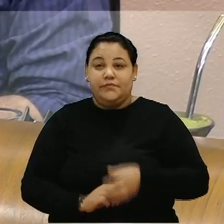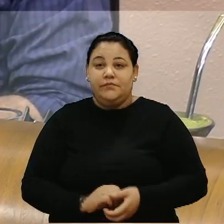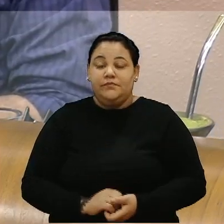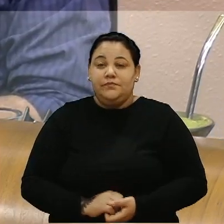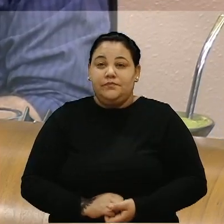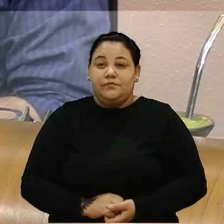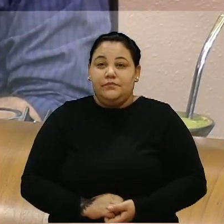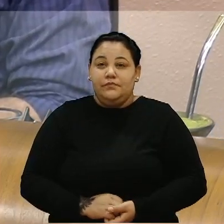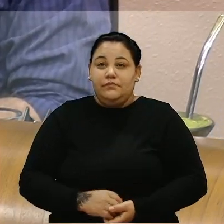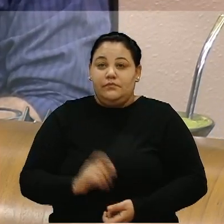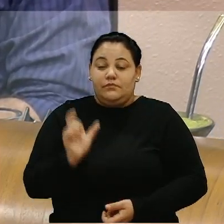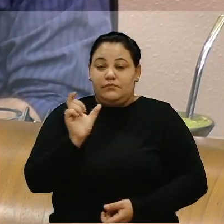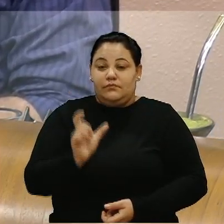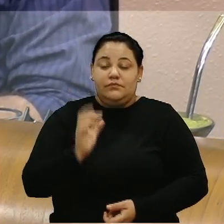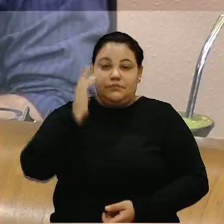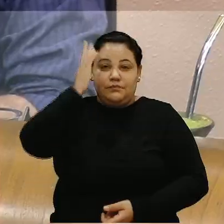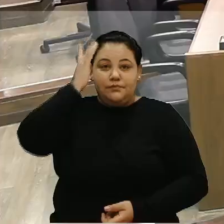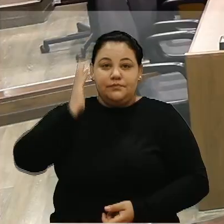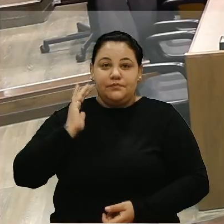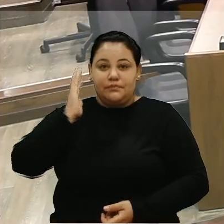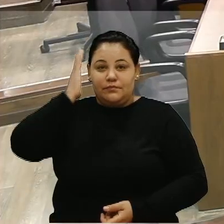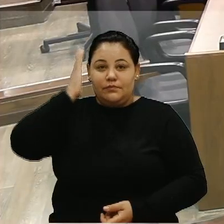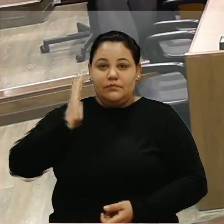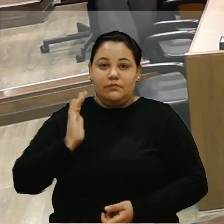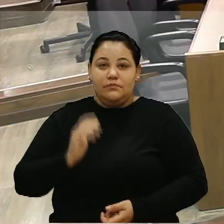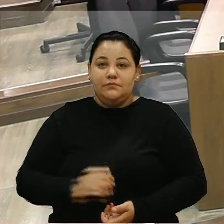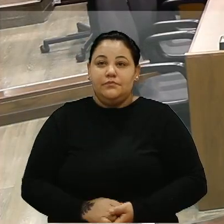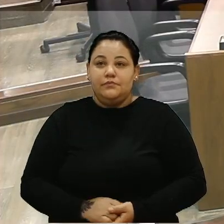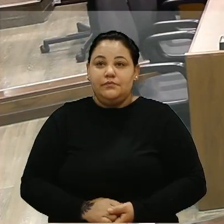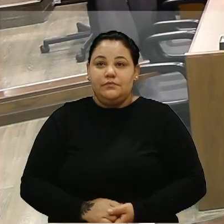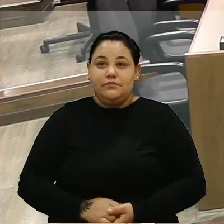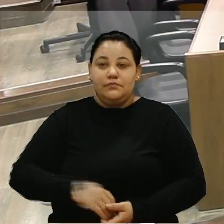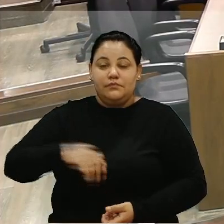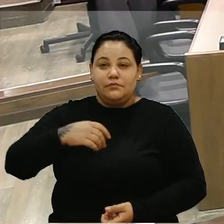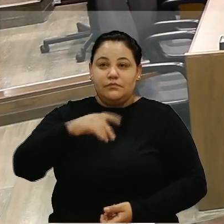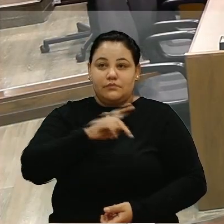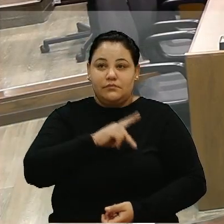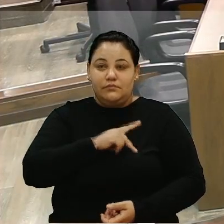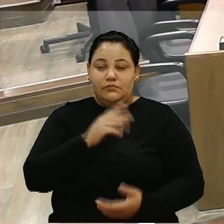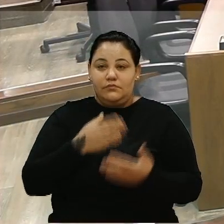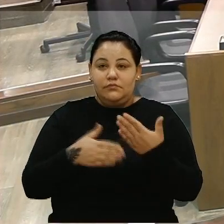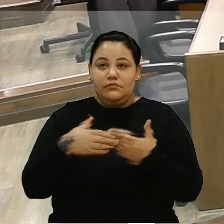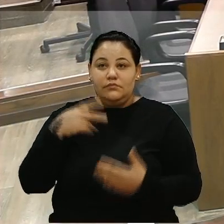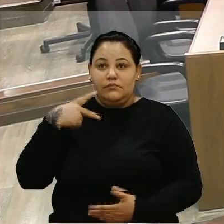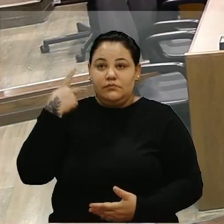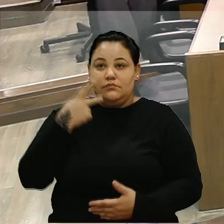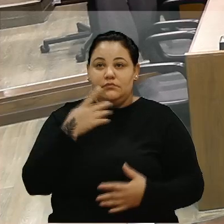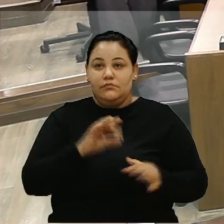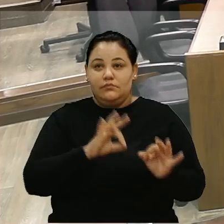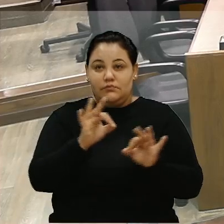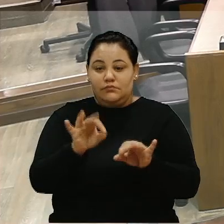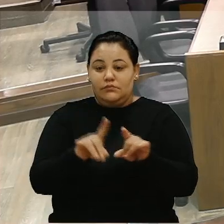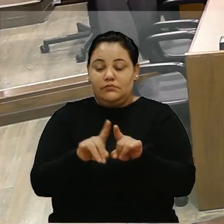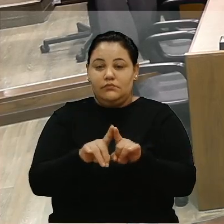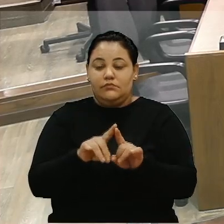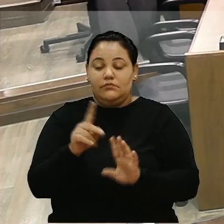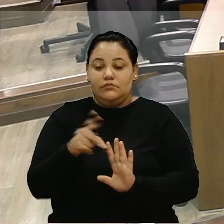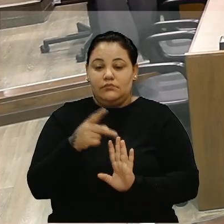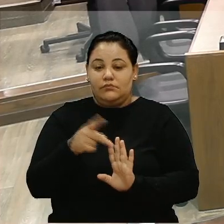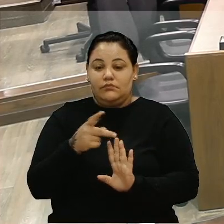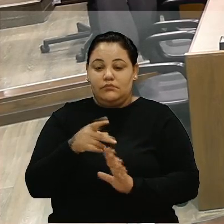Com a palavra, a vereadora Daiane Mello. Senhor presidente, senhores vereadores, pessoal que nos assiste, eu protocolei então um voto